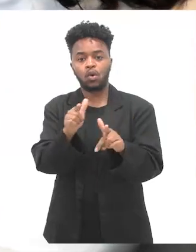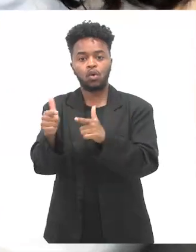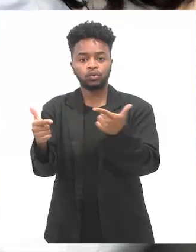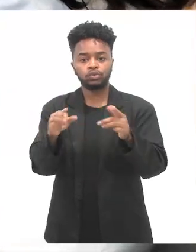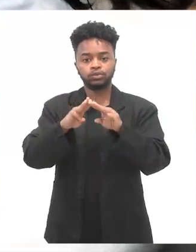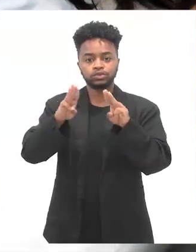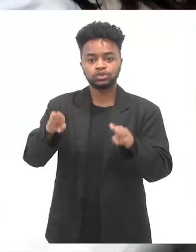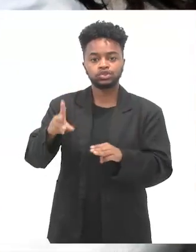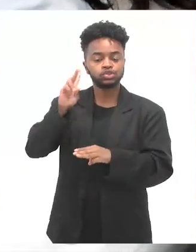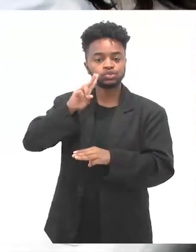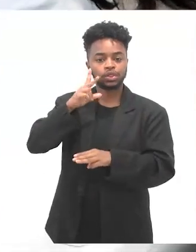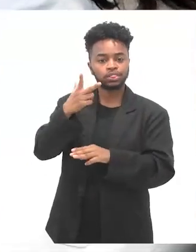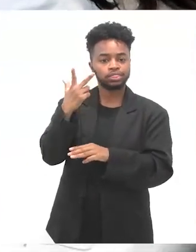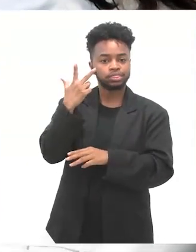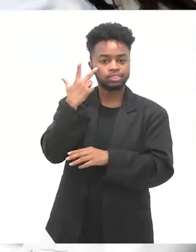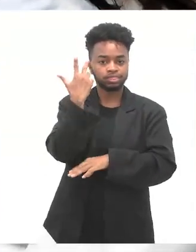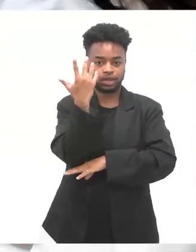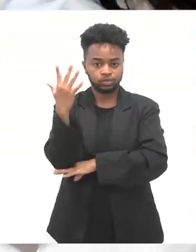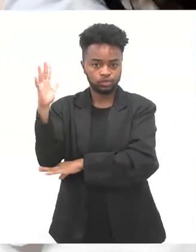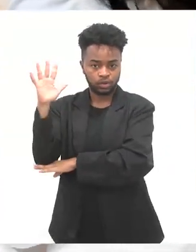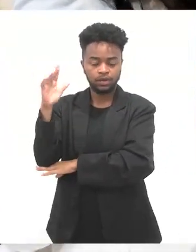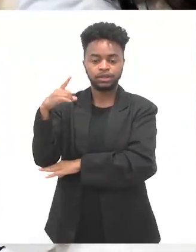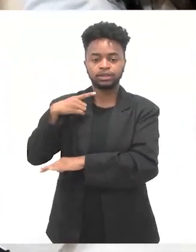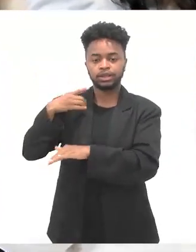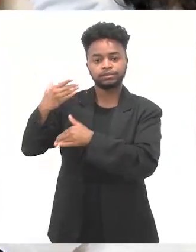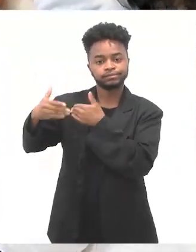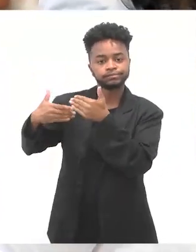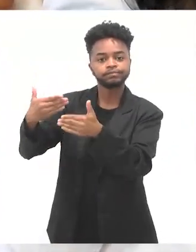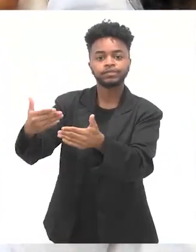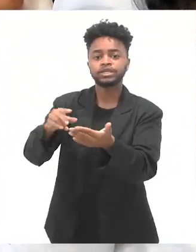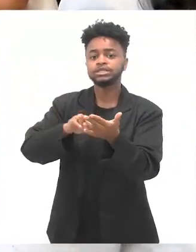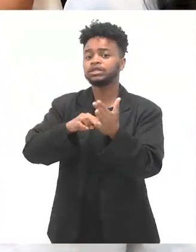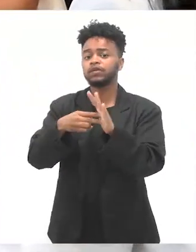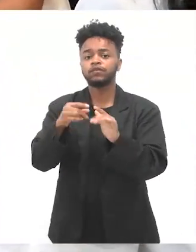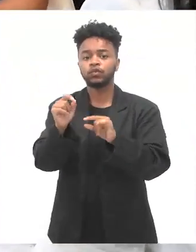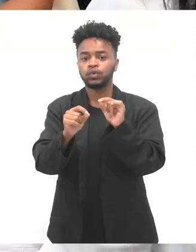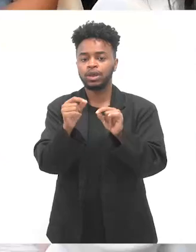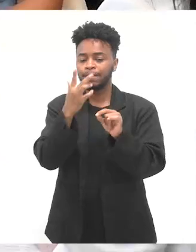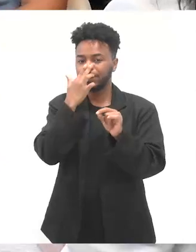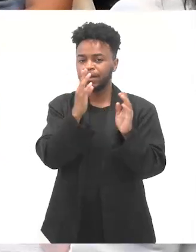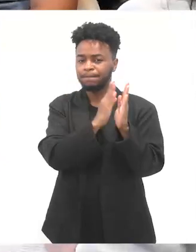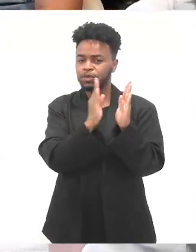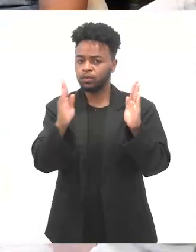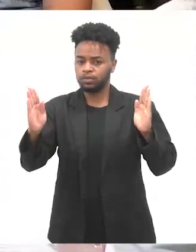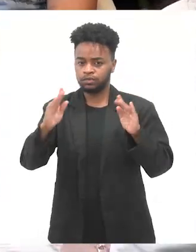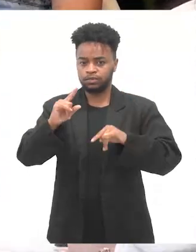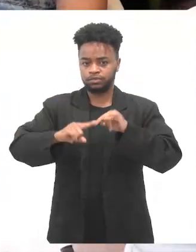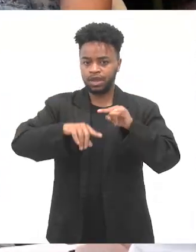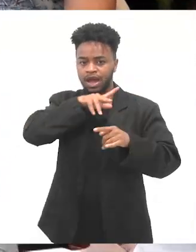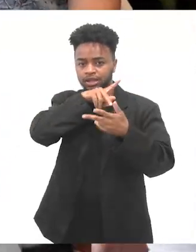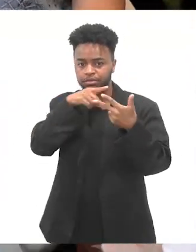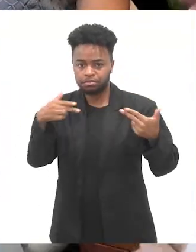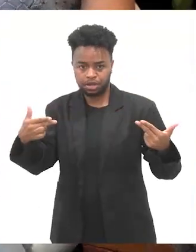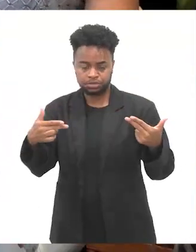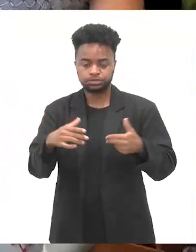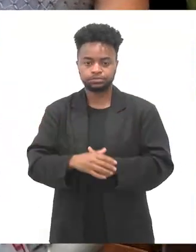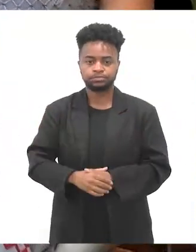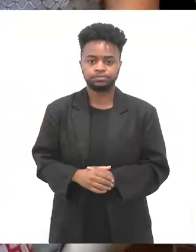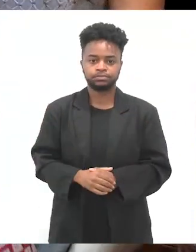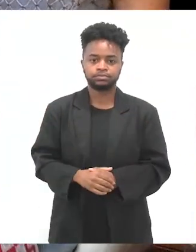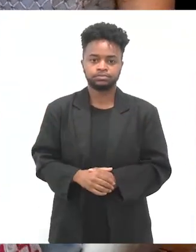ao redor do mundo, eles possuem coleções, né? Que nada mais é como se fosse uma biblioteca de organismos, né? Então a